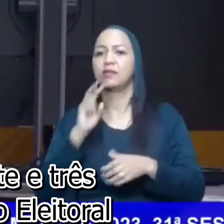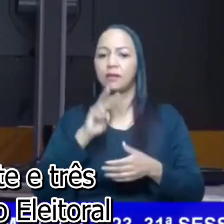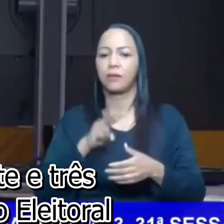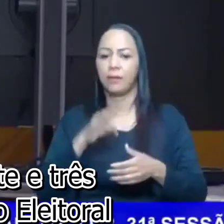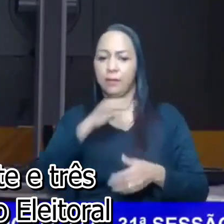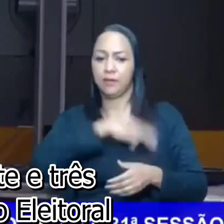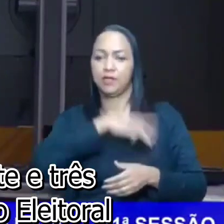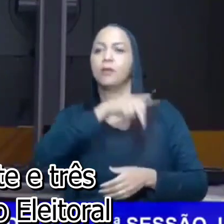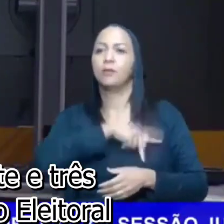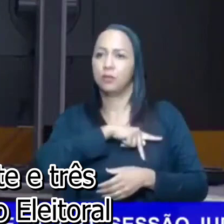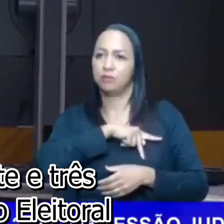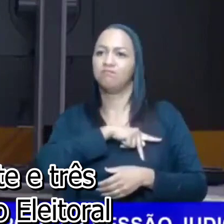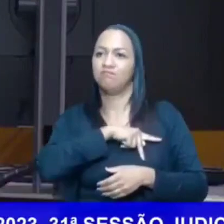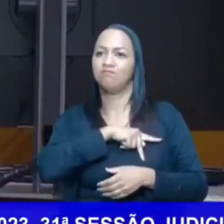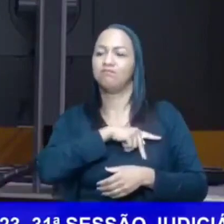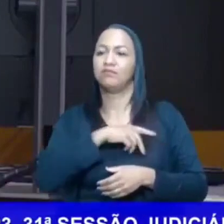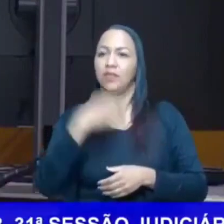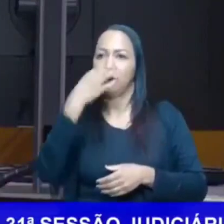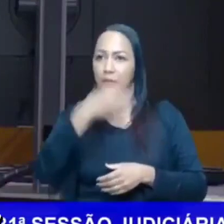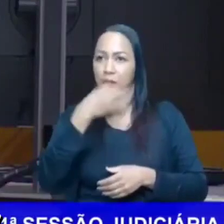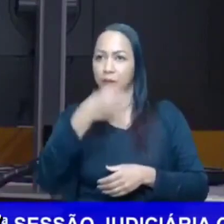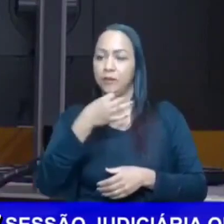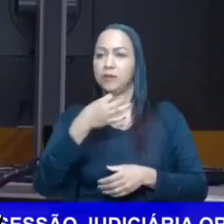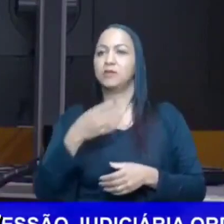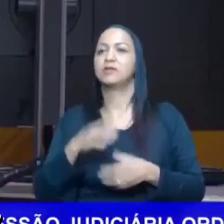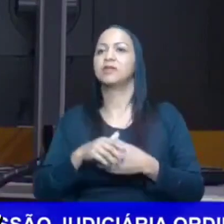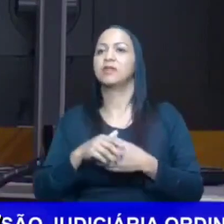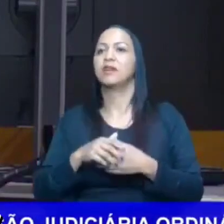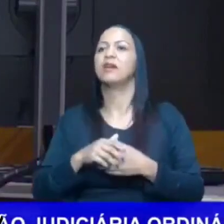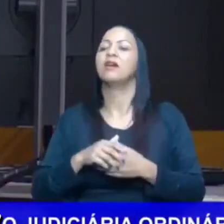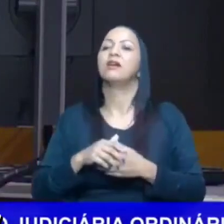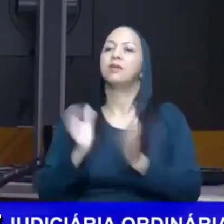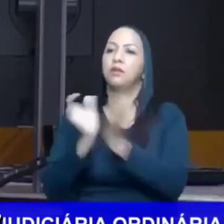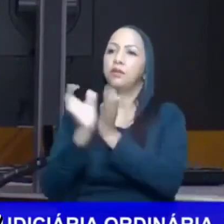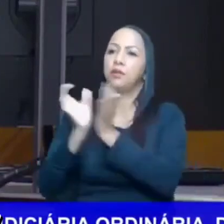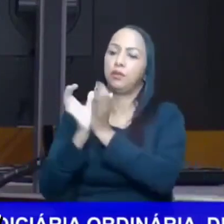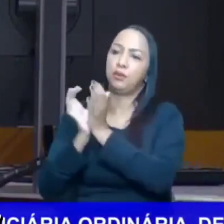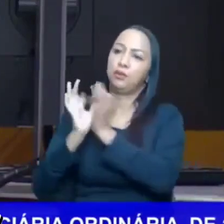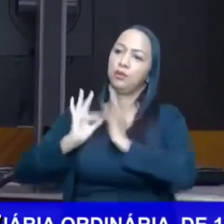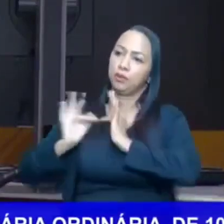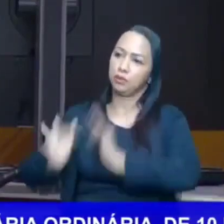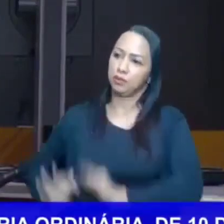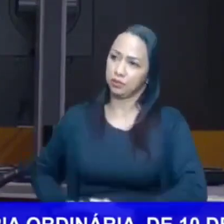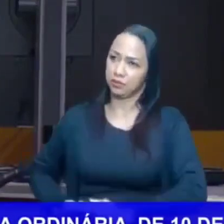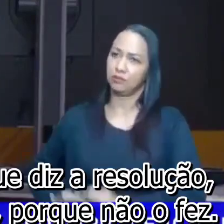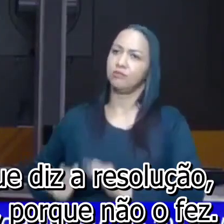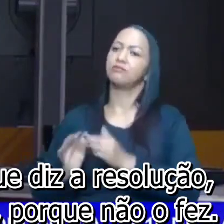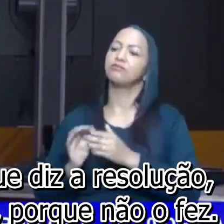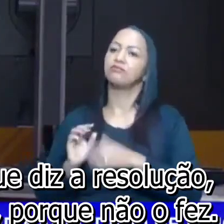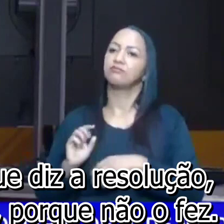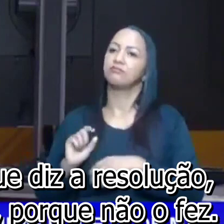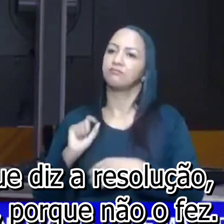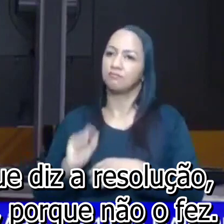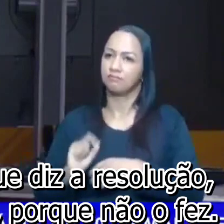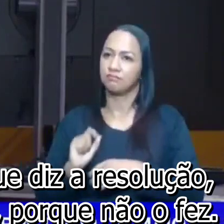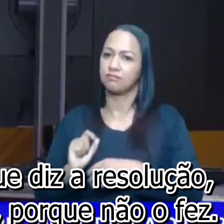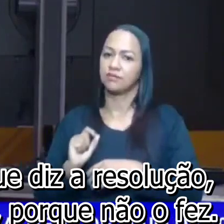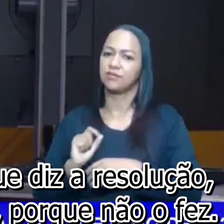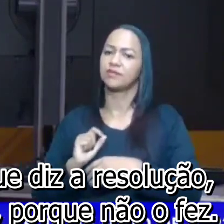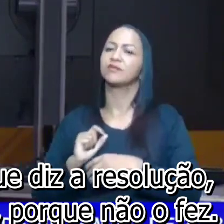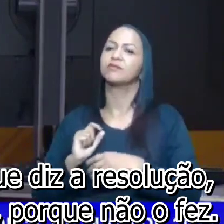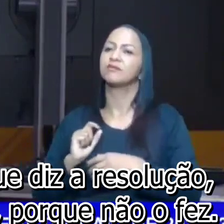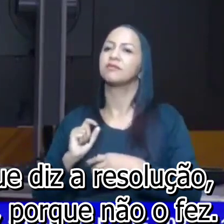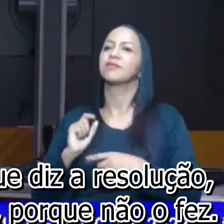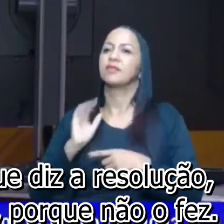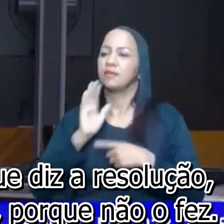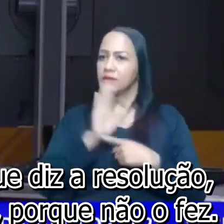Ministério Público Eleitoral, caso a contadoria, a unidade técnica, caso fosse o caso de indicar a